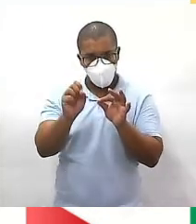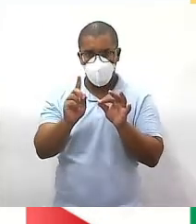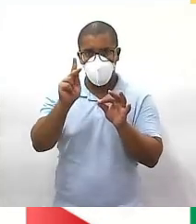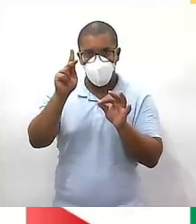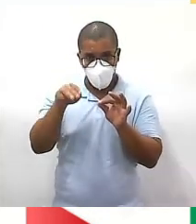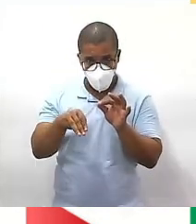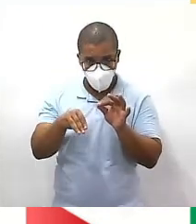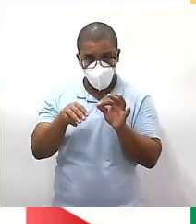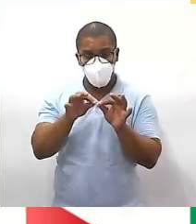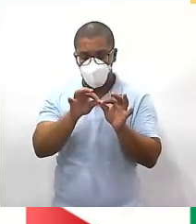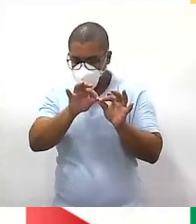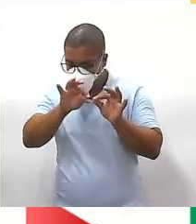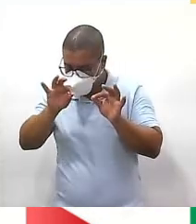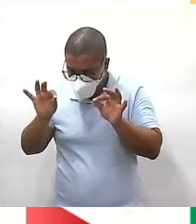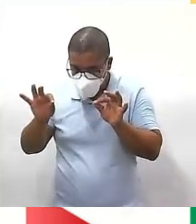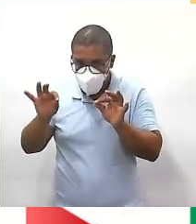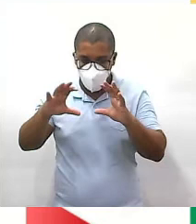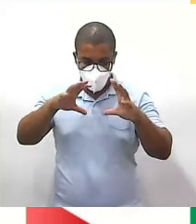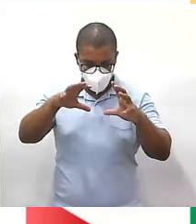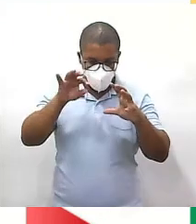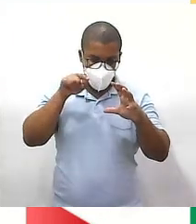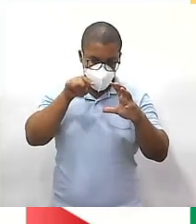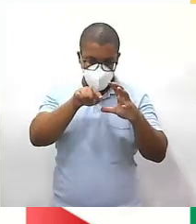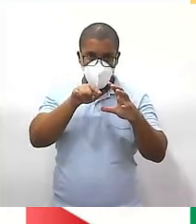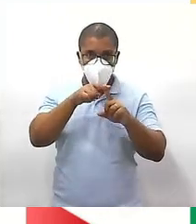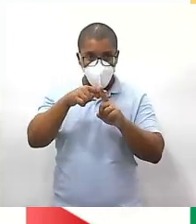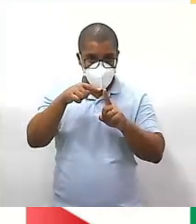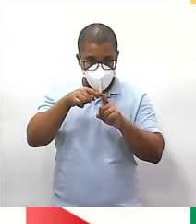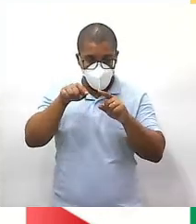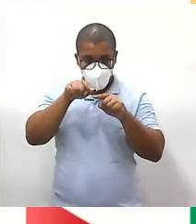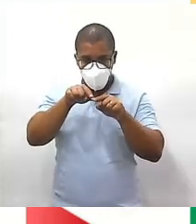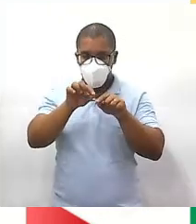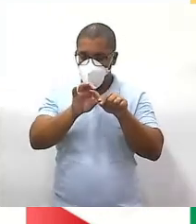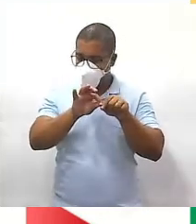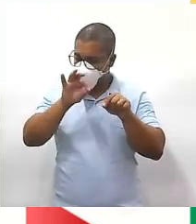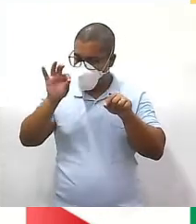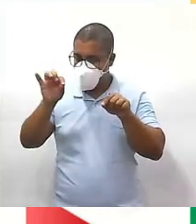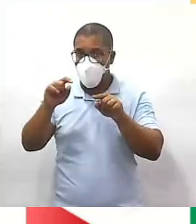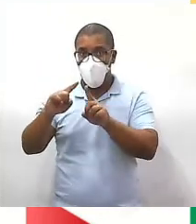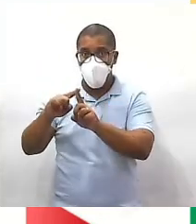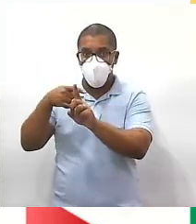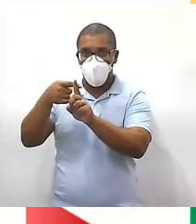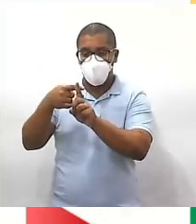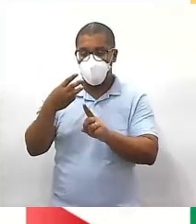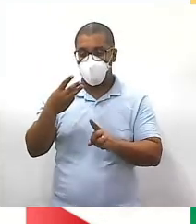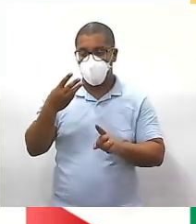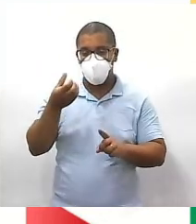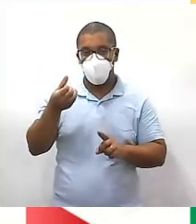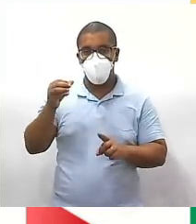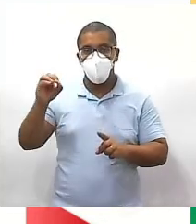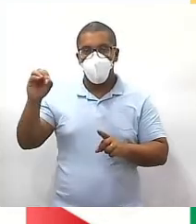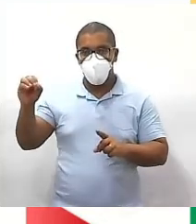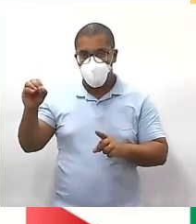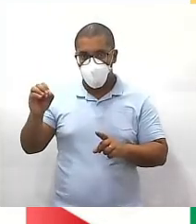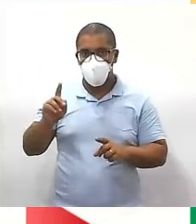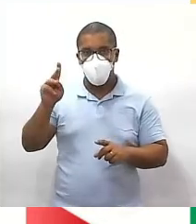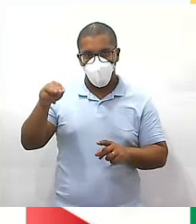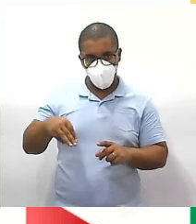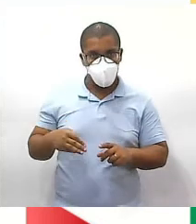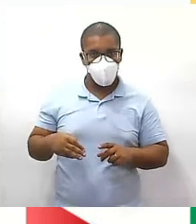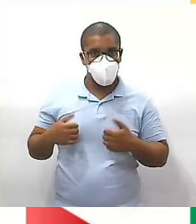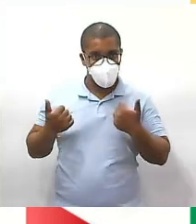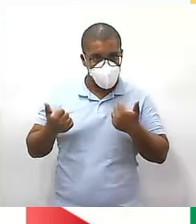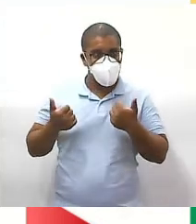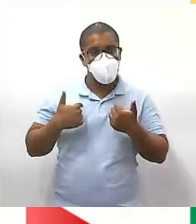6.378 quilômetros. E eu vou adicionar para atingir o satélite mais 3.600 quilômetros. Então você vai